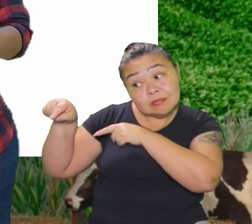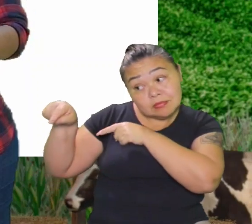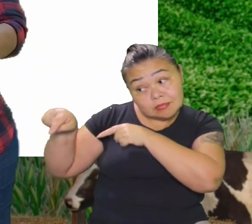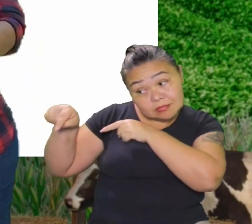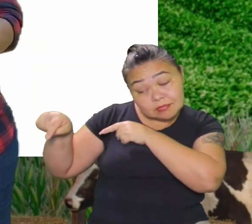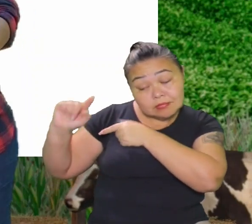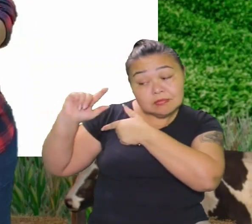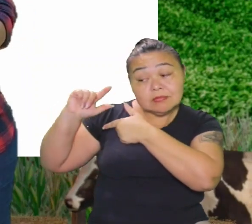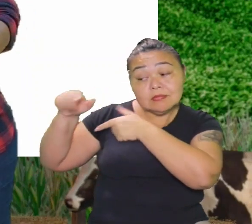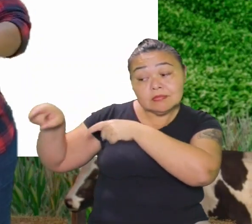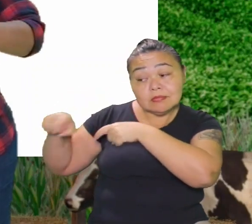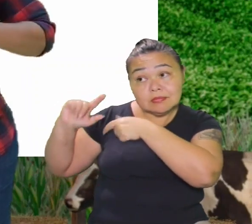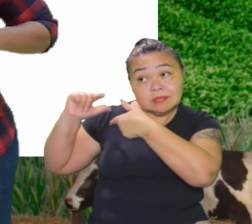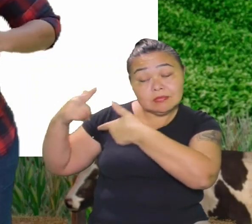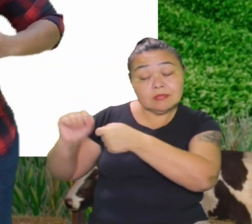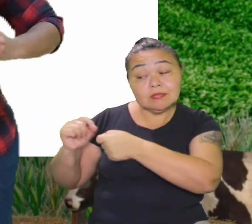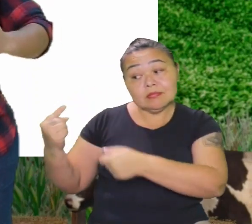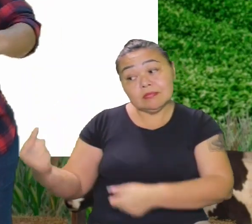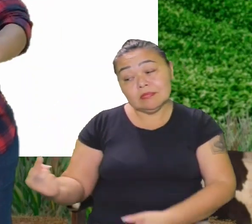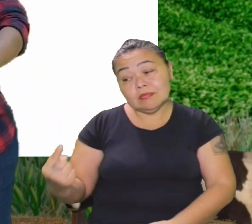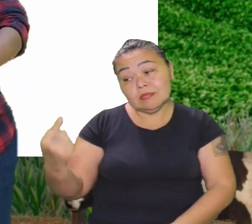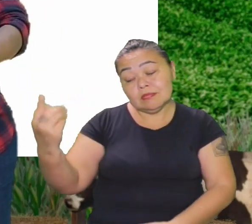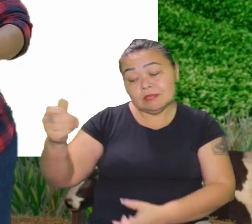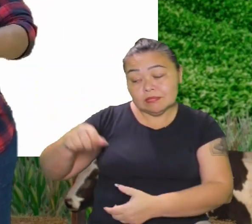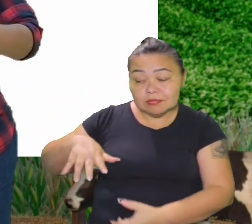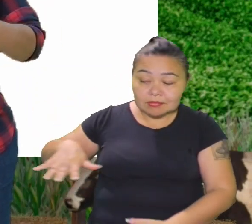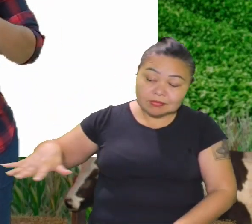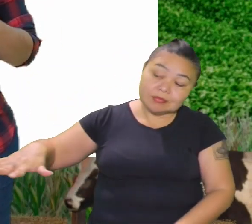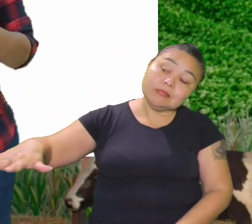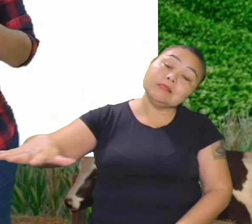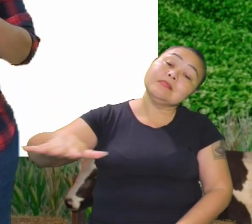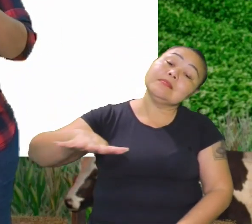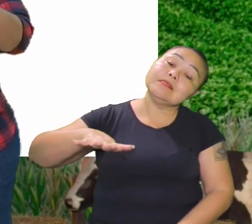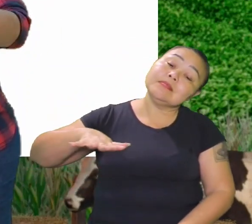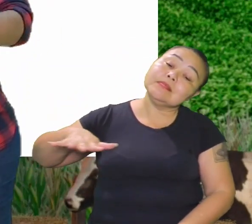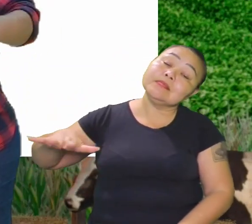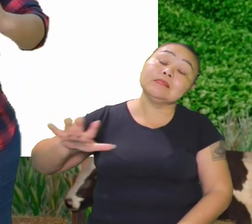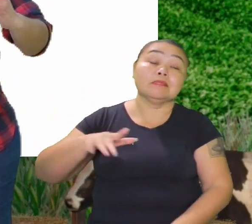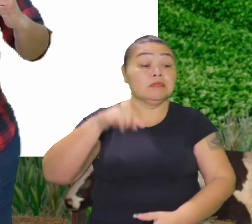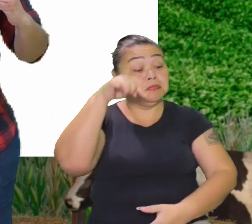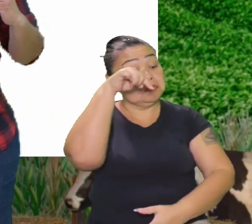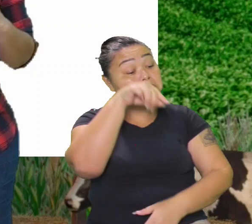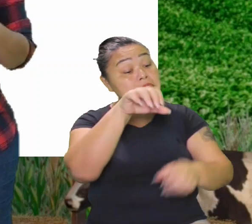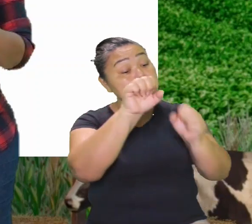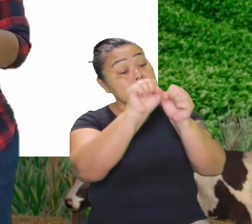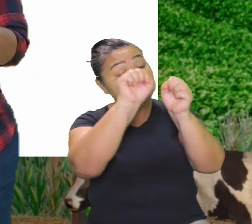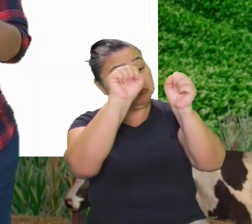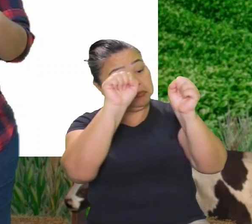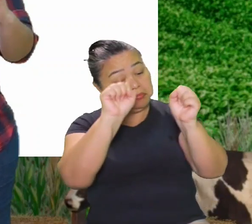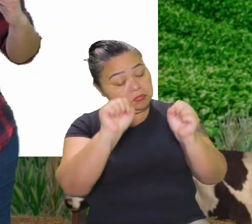ali um único indivíduo dentro de uma área produtiva. Aqui nos SAFs eu tenho uma